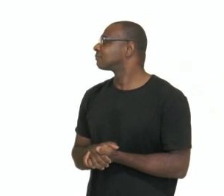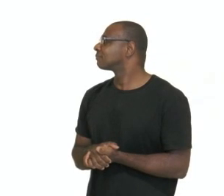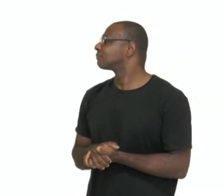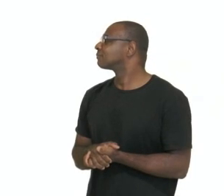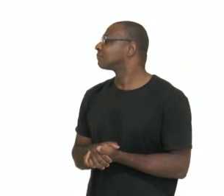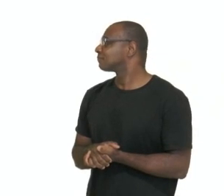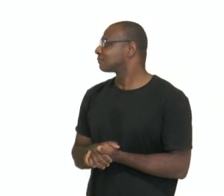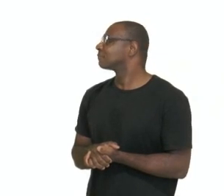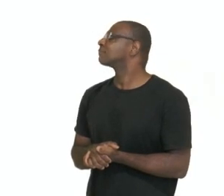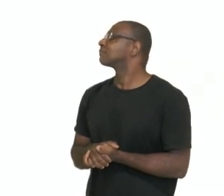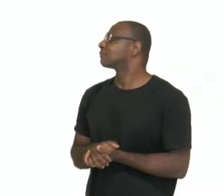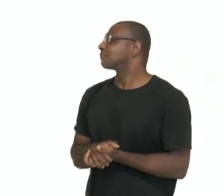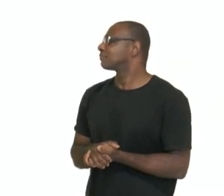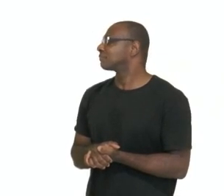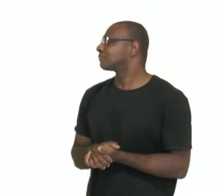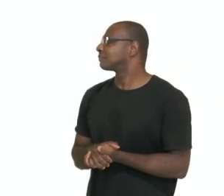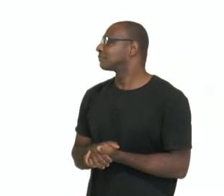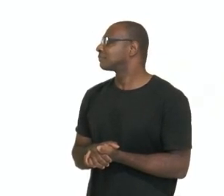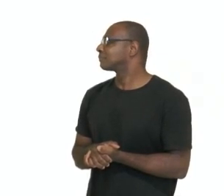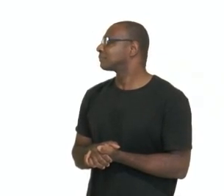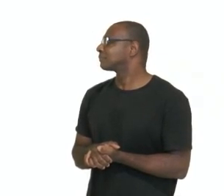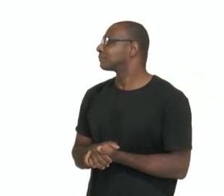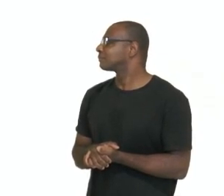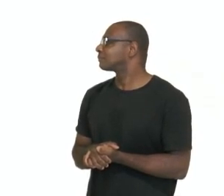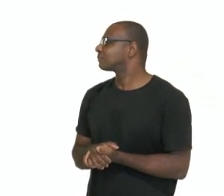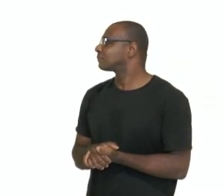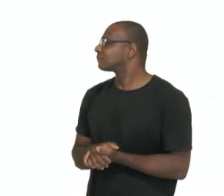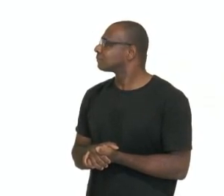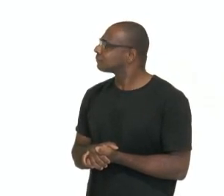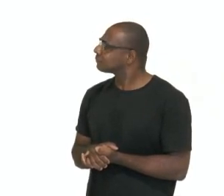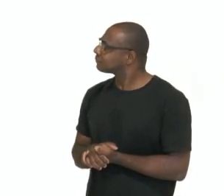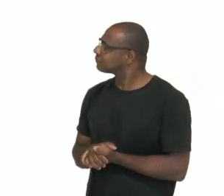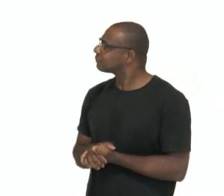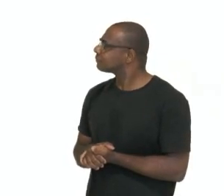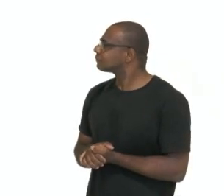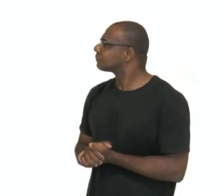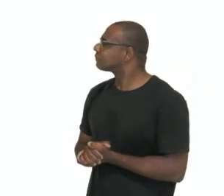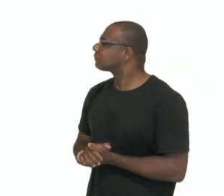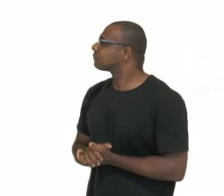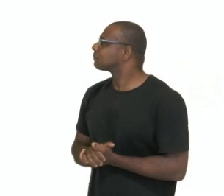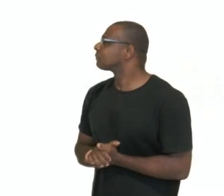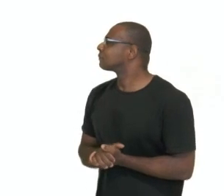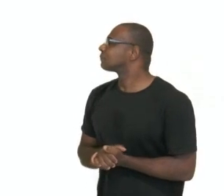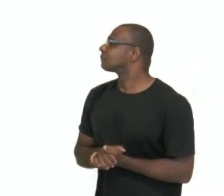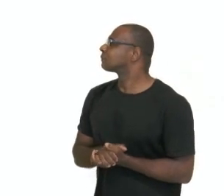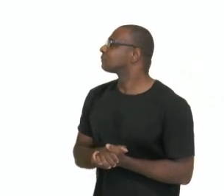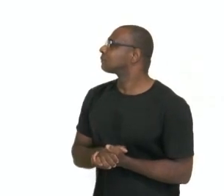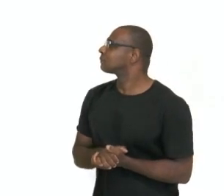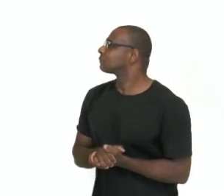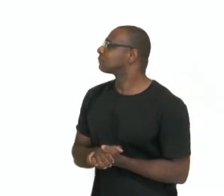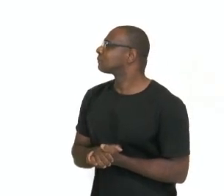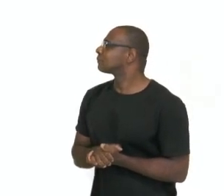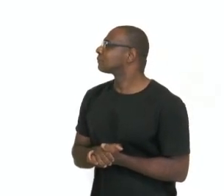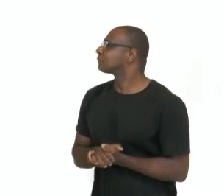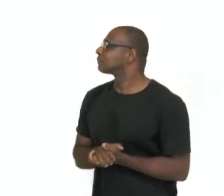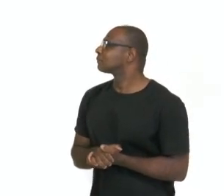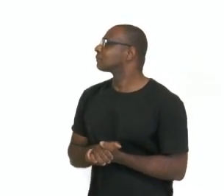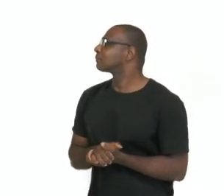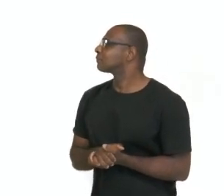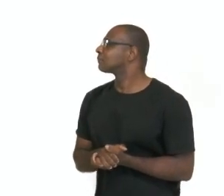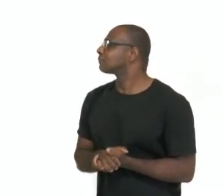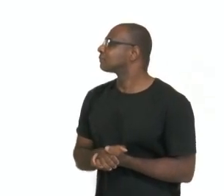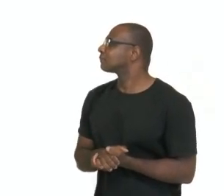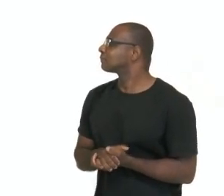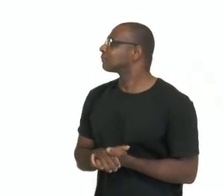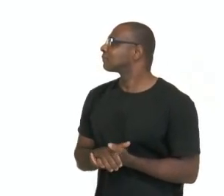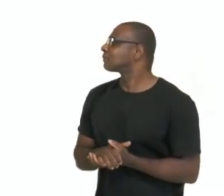recomeçava na rua a andar pulando, que era meu modo estranho de andar pelas ruas do Recife. Dessa vez nem